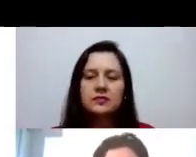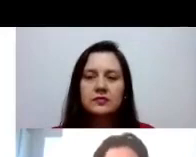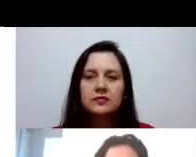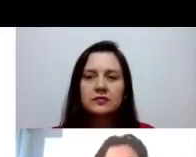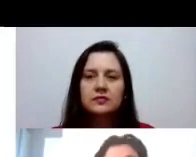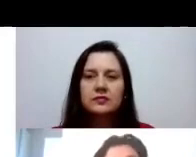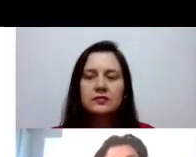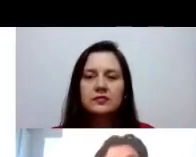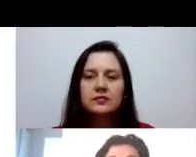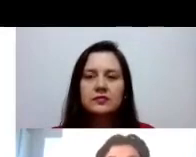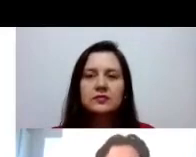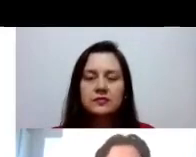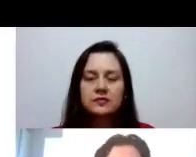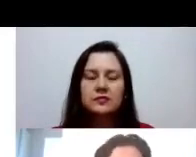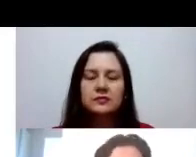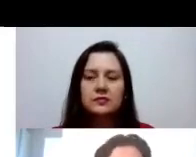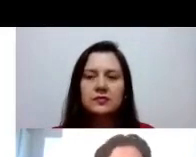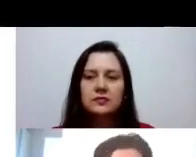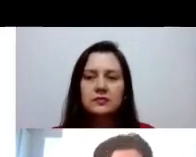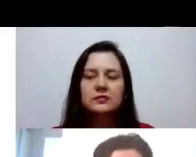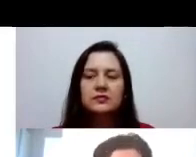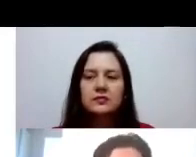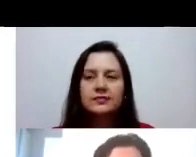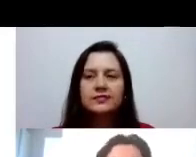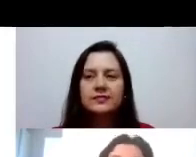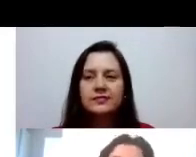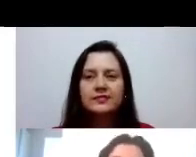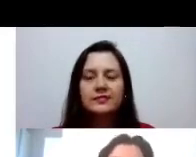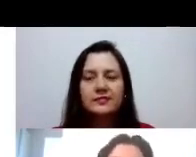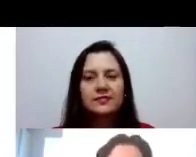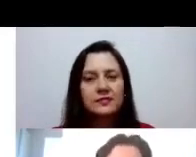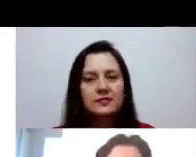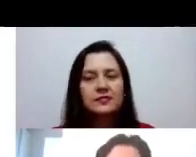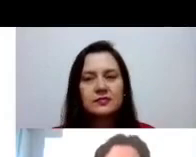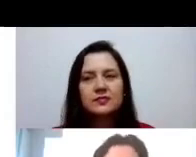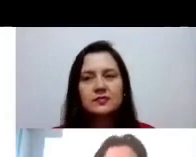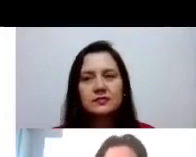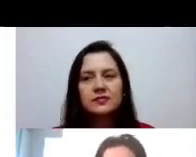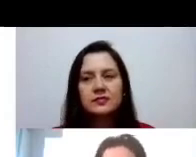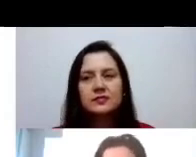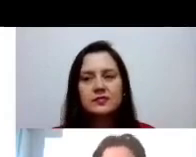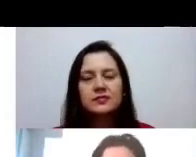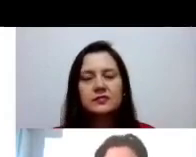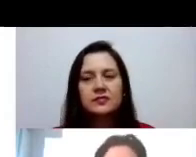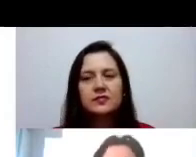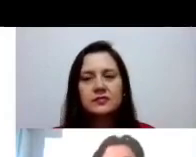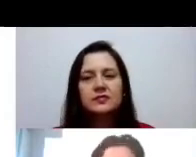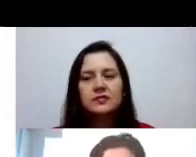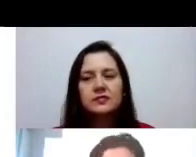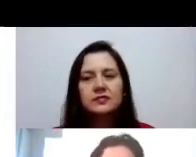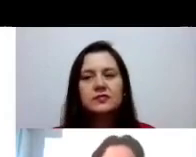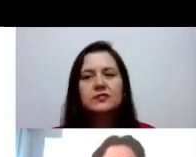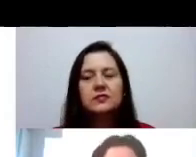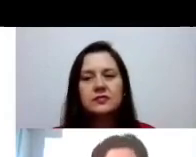da autotutela, que a gente não vá além do que nos é permitido, mas também que a gente não se trave dizendo, isso eu não posso, então eu não posso fazer nada, vou ficar